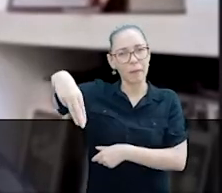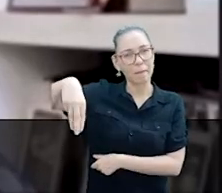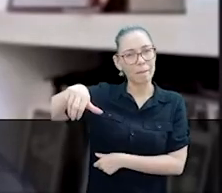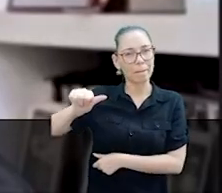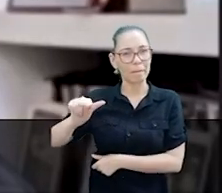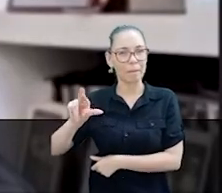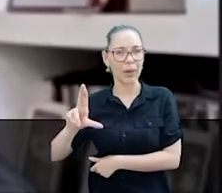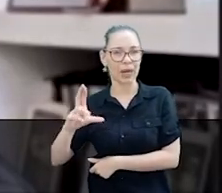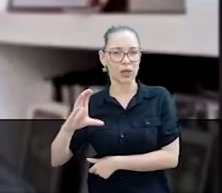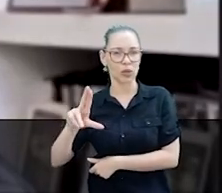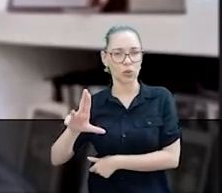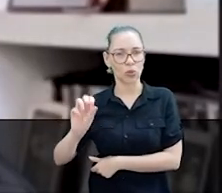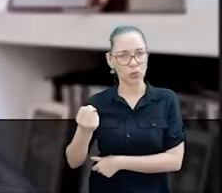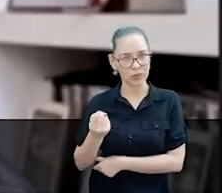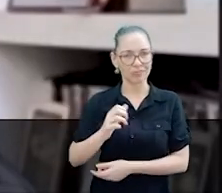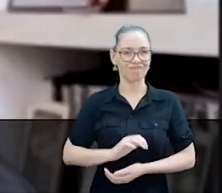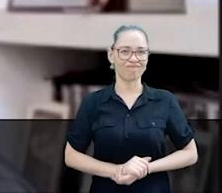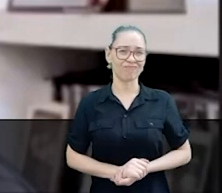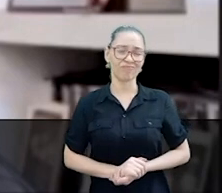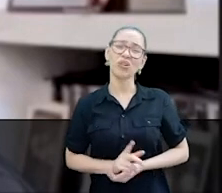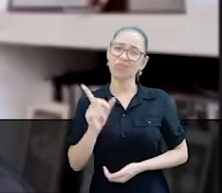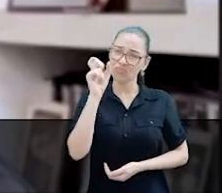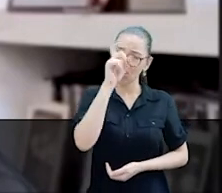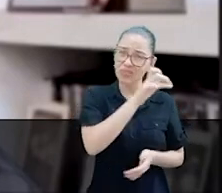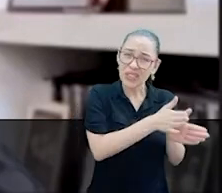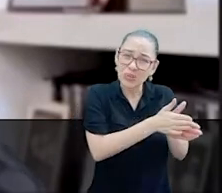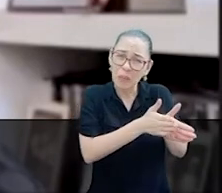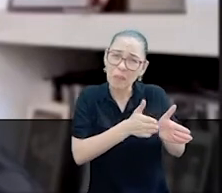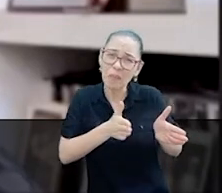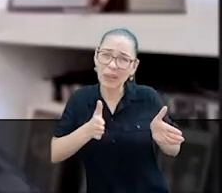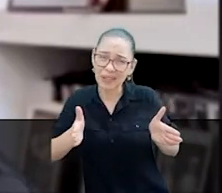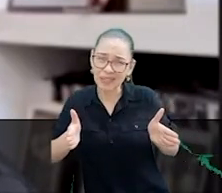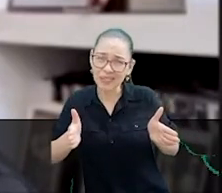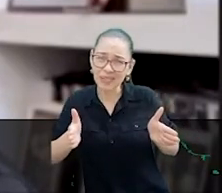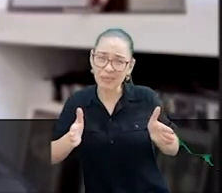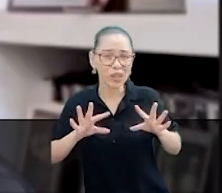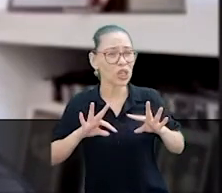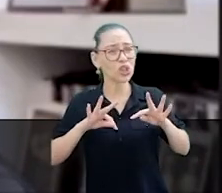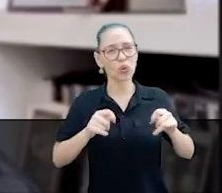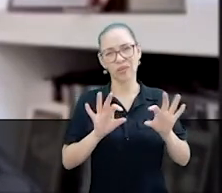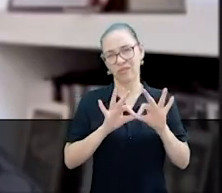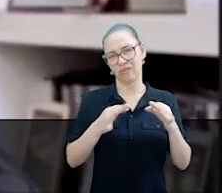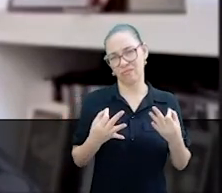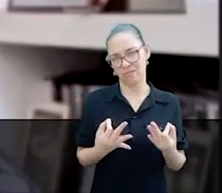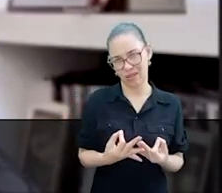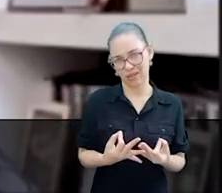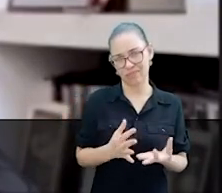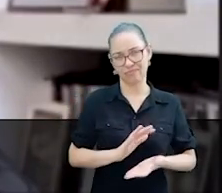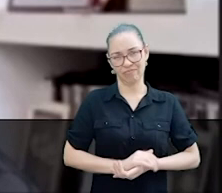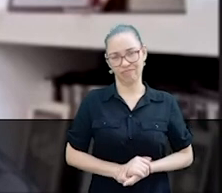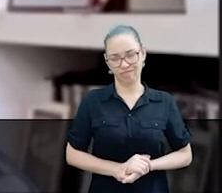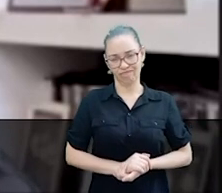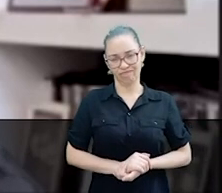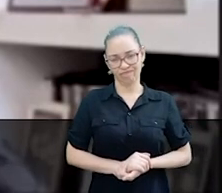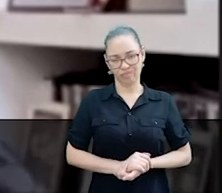frágil, então ela faleceu 5 meses depois. Então foi muito duro, né, para toda